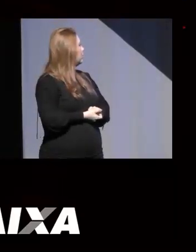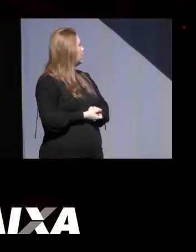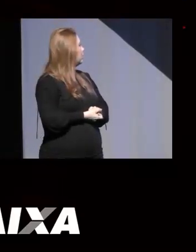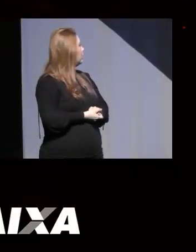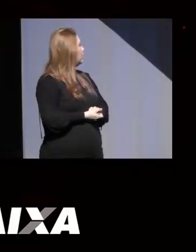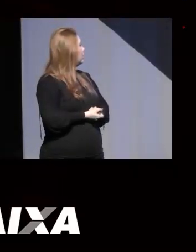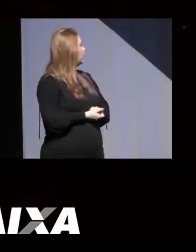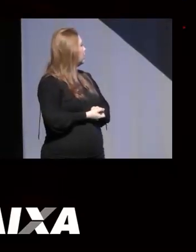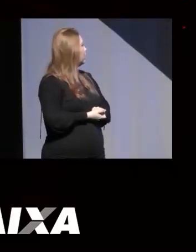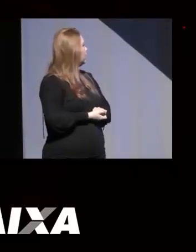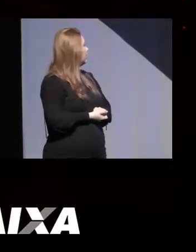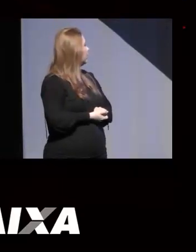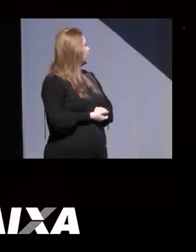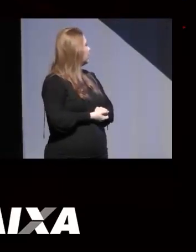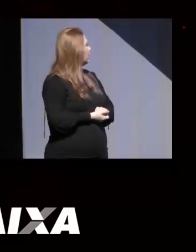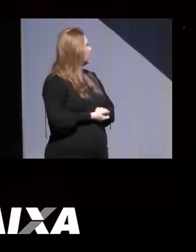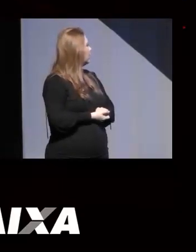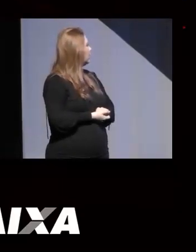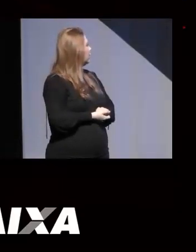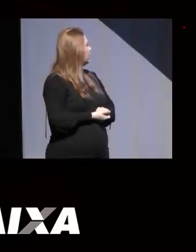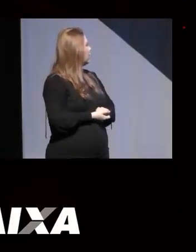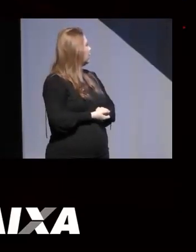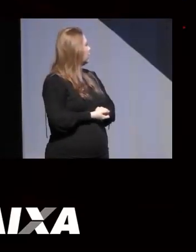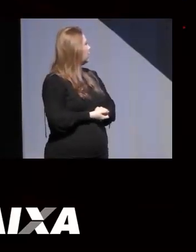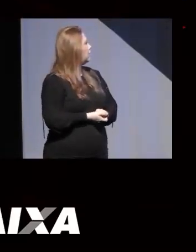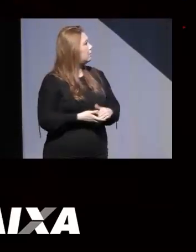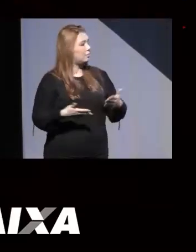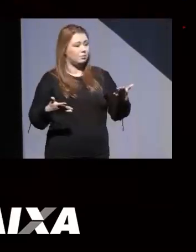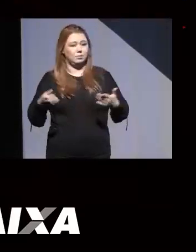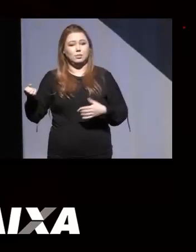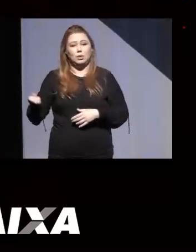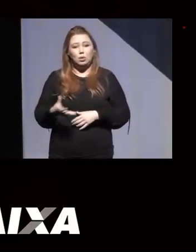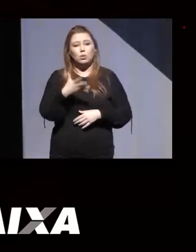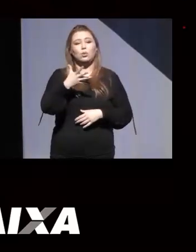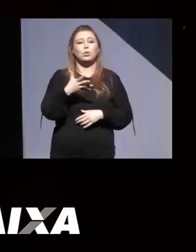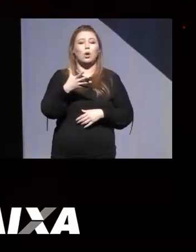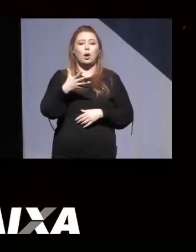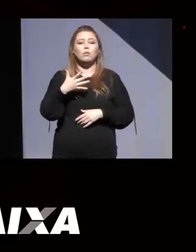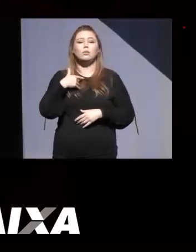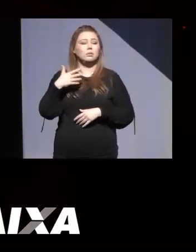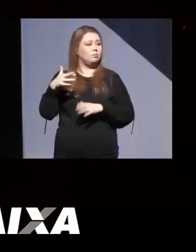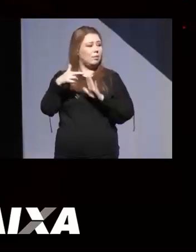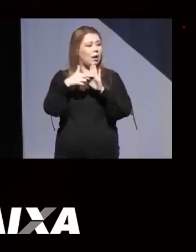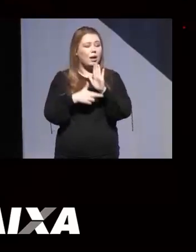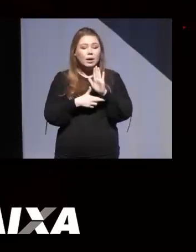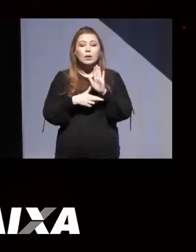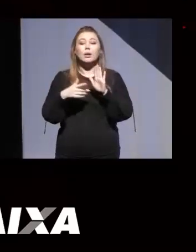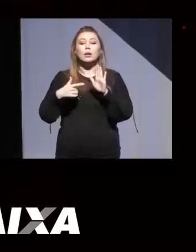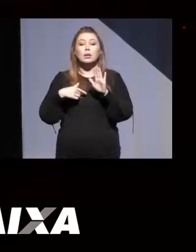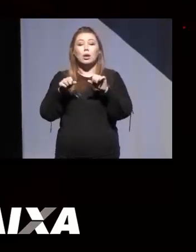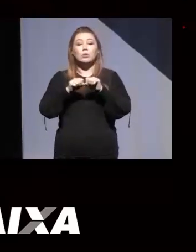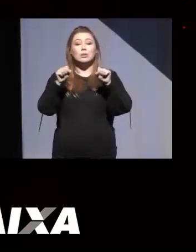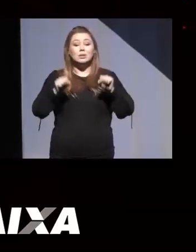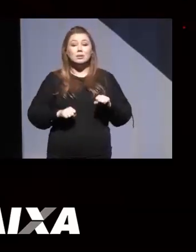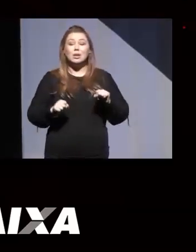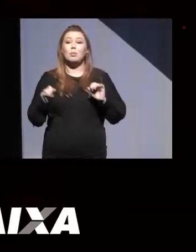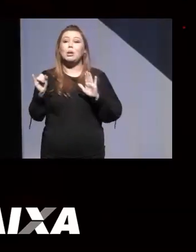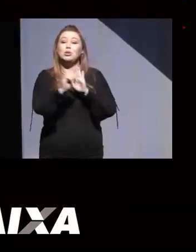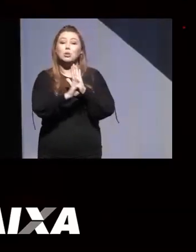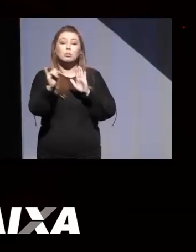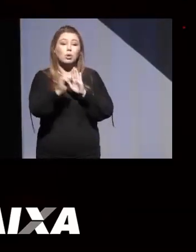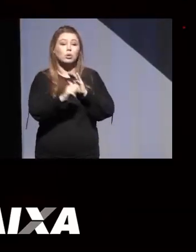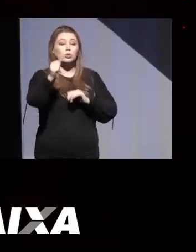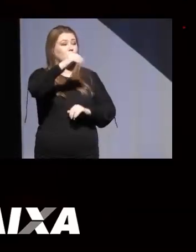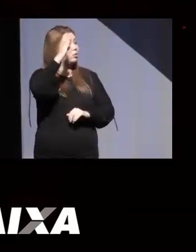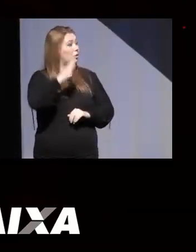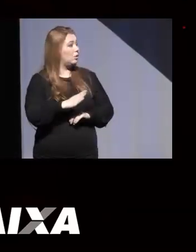E aí, entrando aqui nos novos princípios constitucionais tributários, o sistema tributário nacional deve observar,